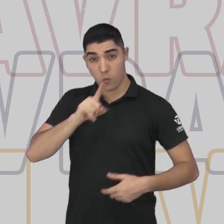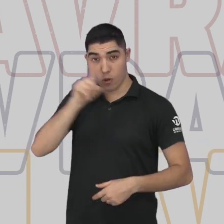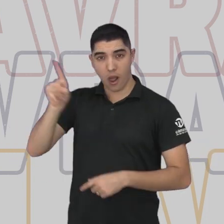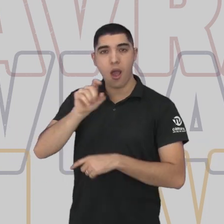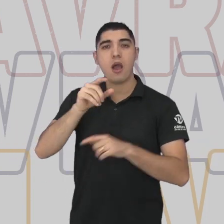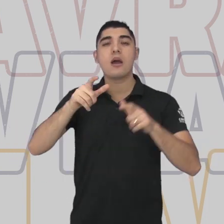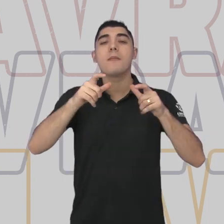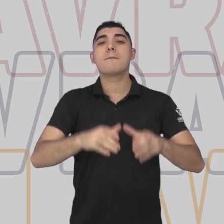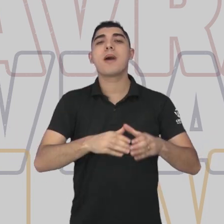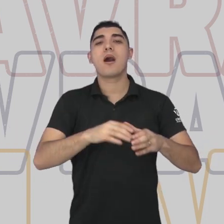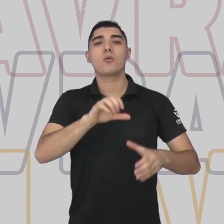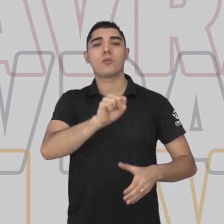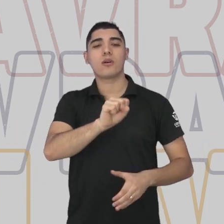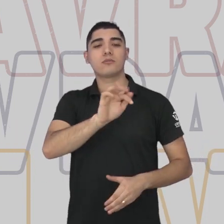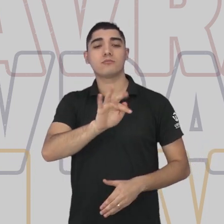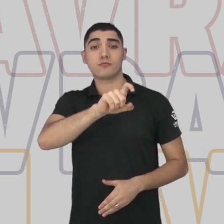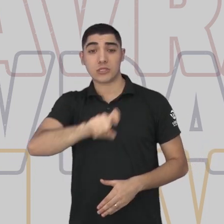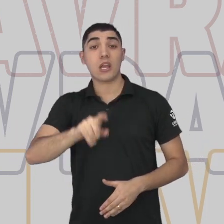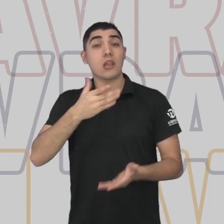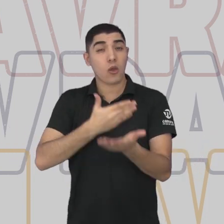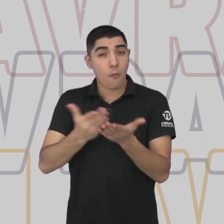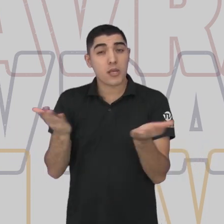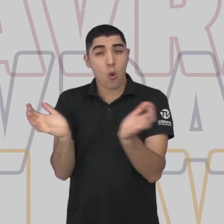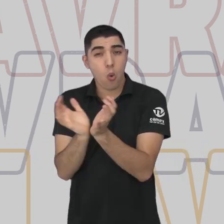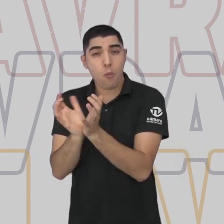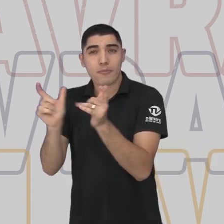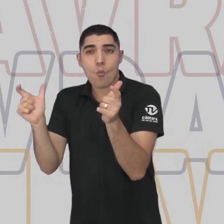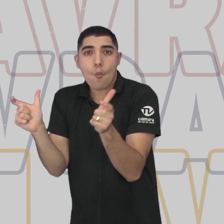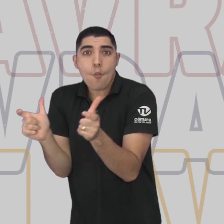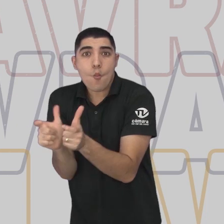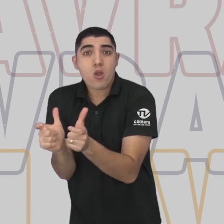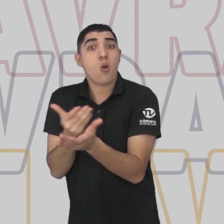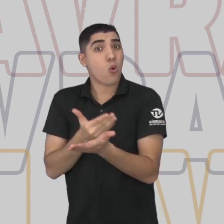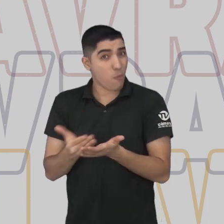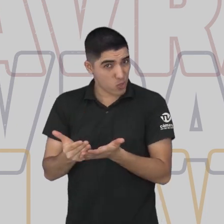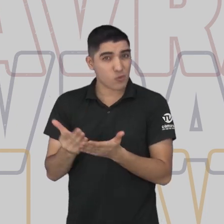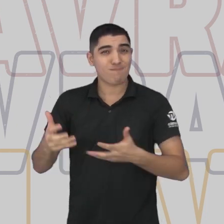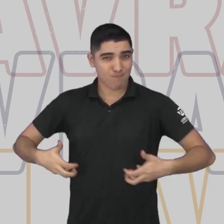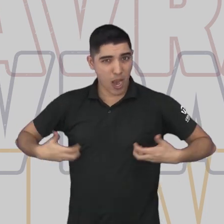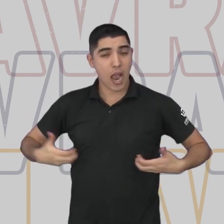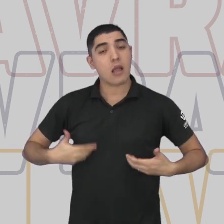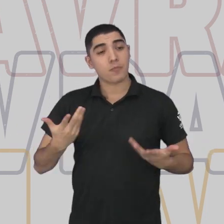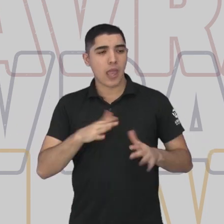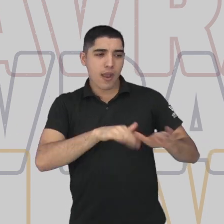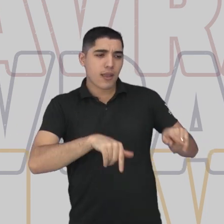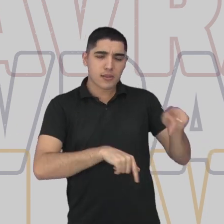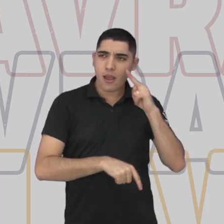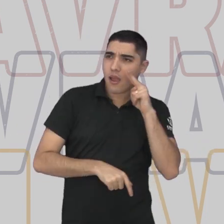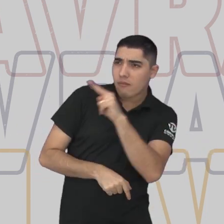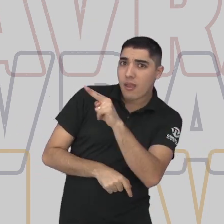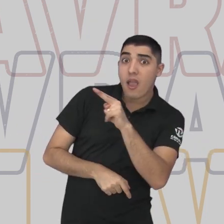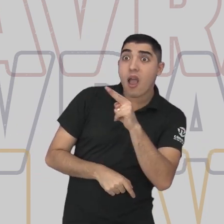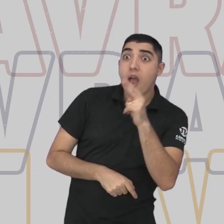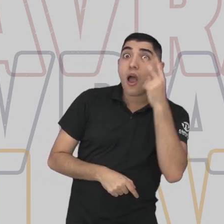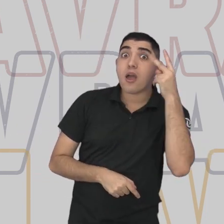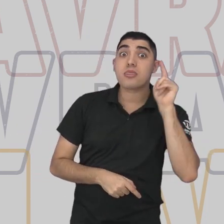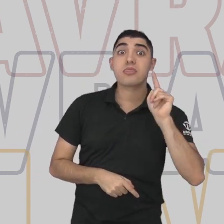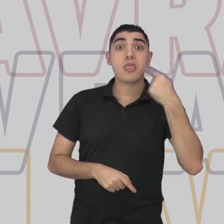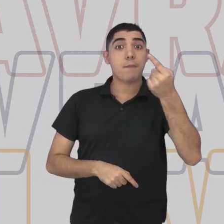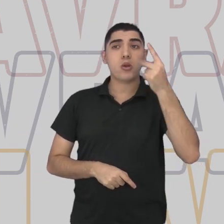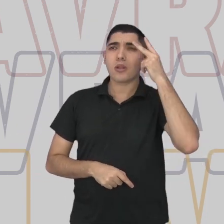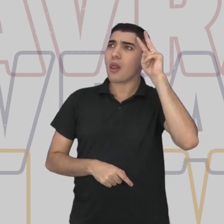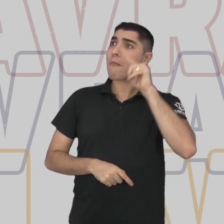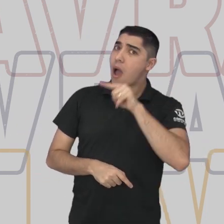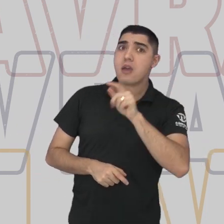gente conhece aí e ele está em extinção. Então, aí acaba a criança vendo, lembrando, e depois ela